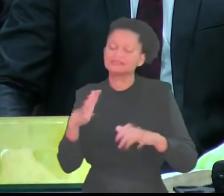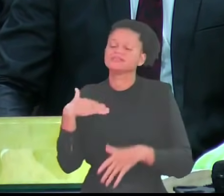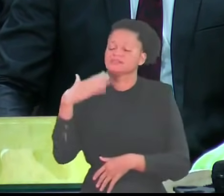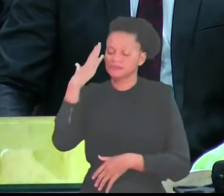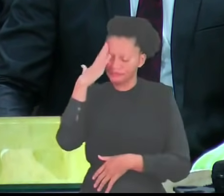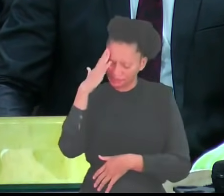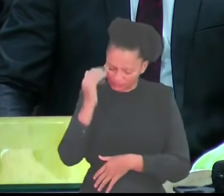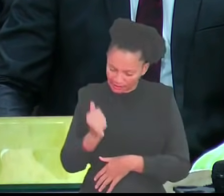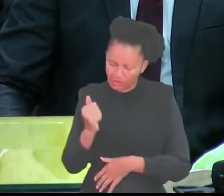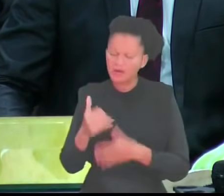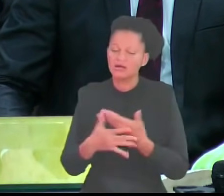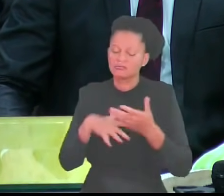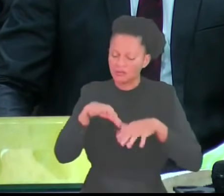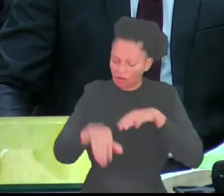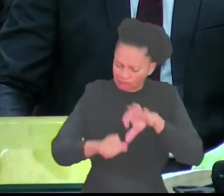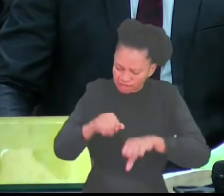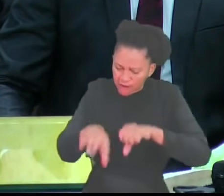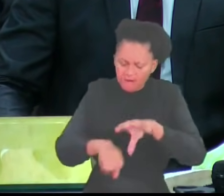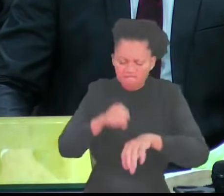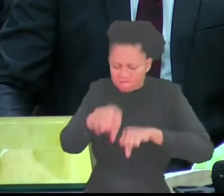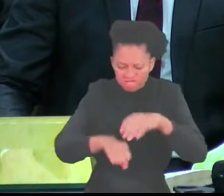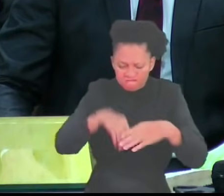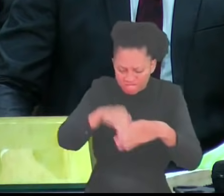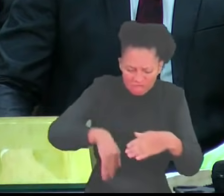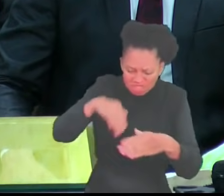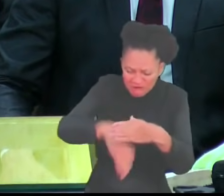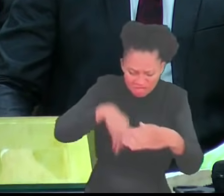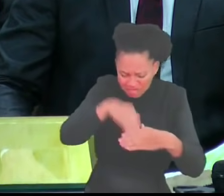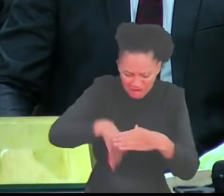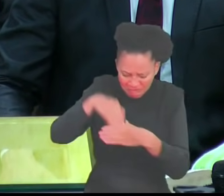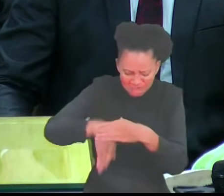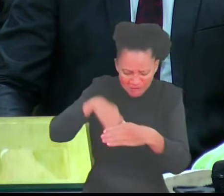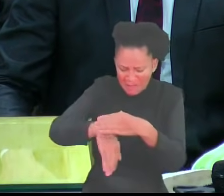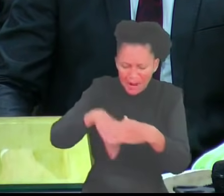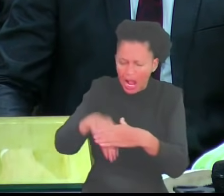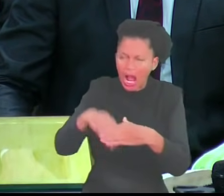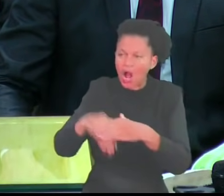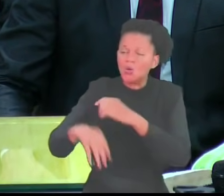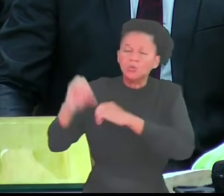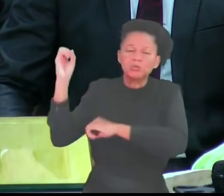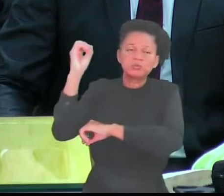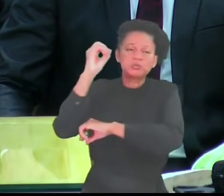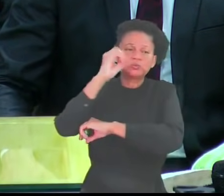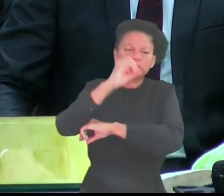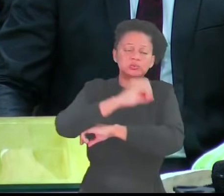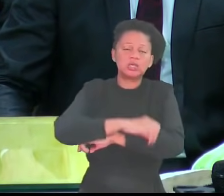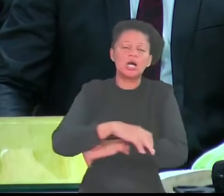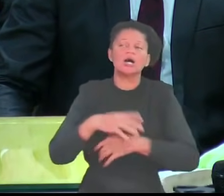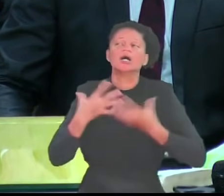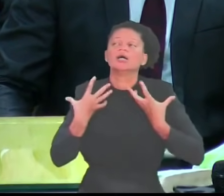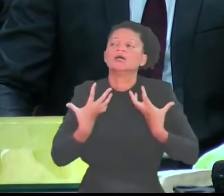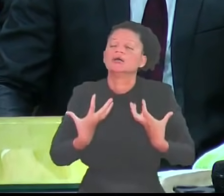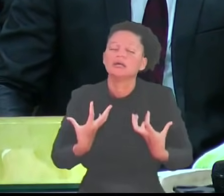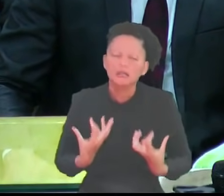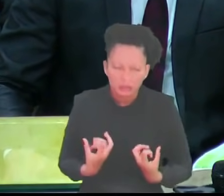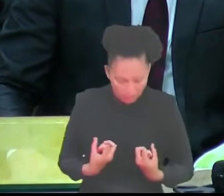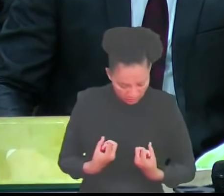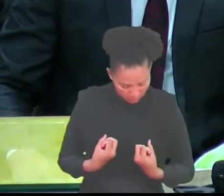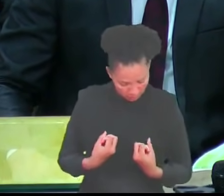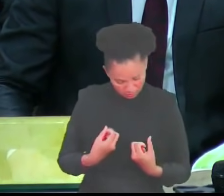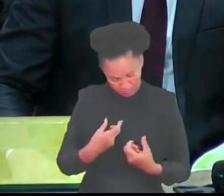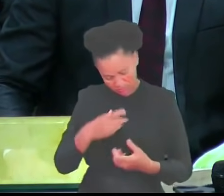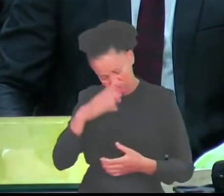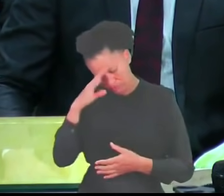eles cavaram, cavaram, cavaram. E creio que quando foi a noite, eles ficaram exaustos e